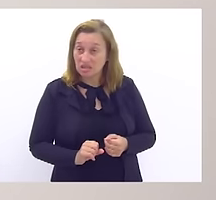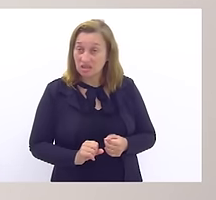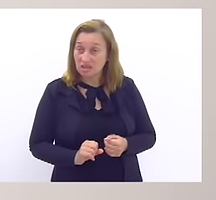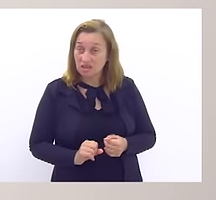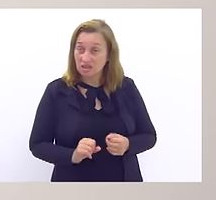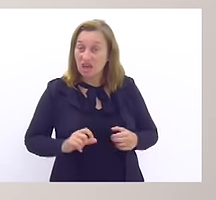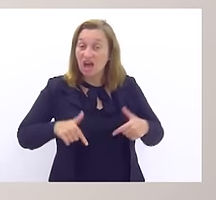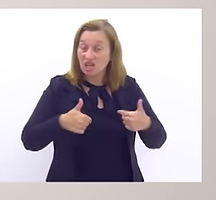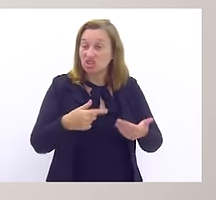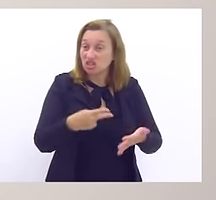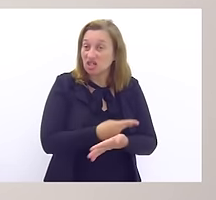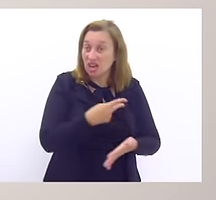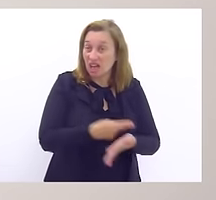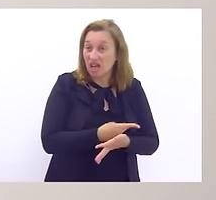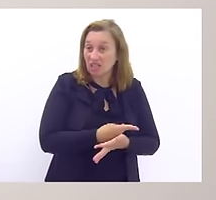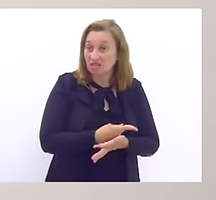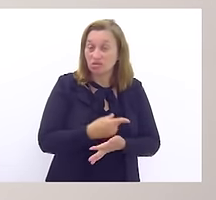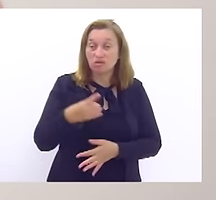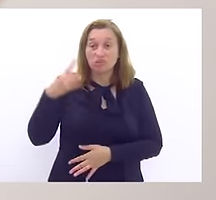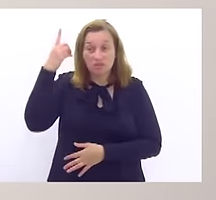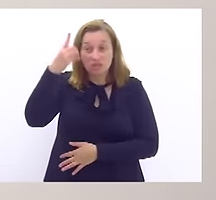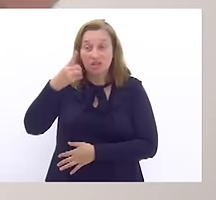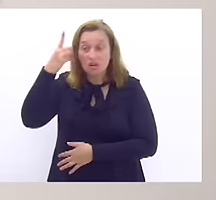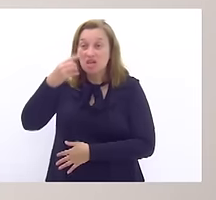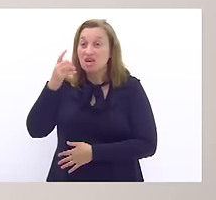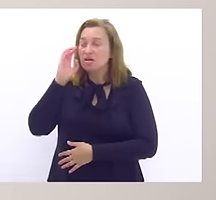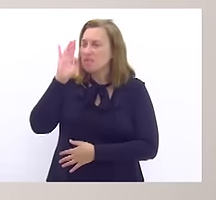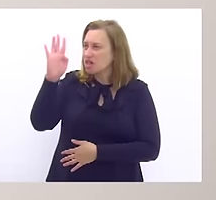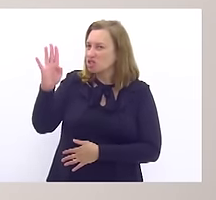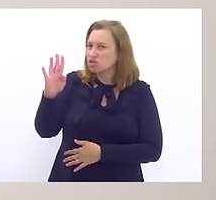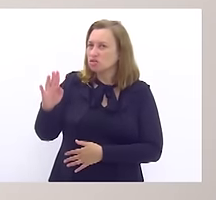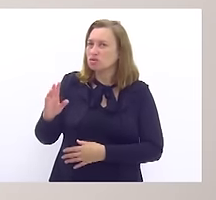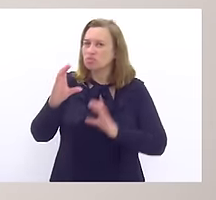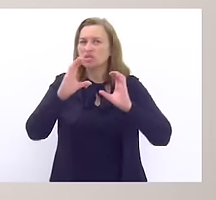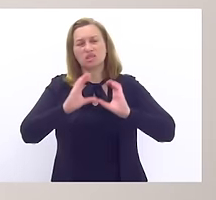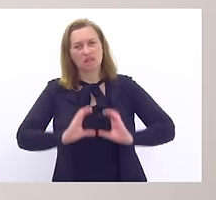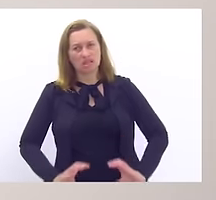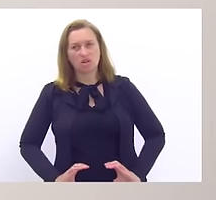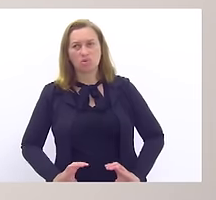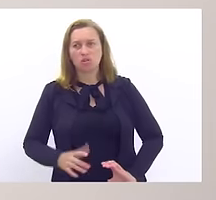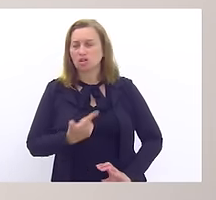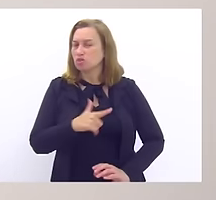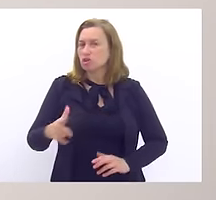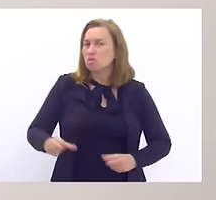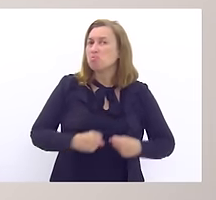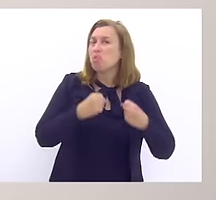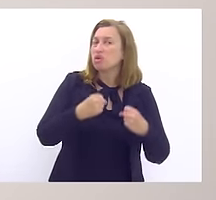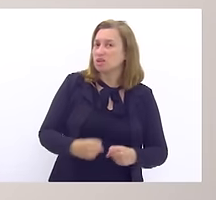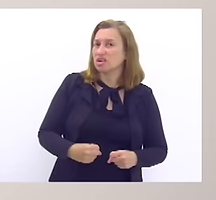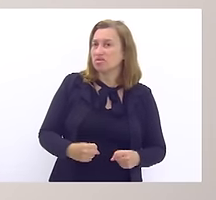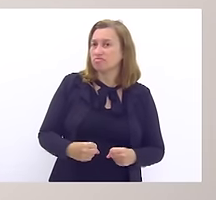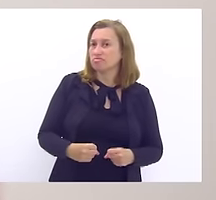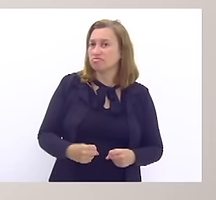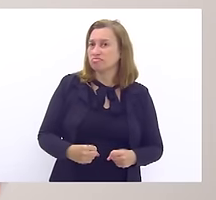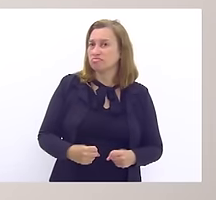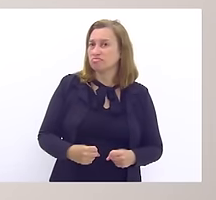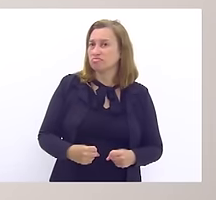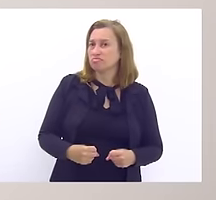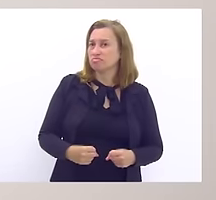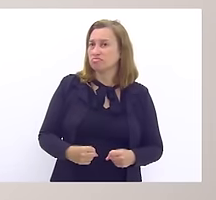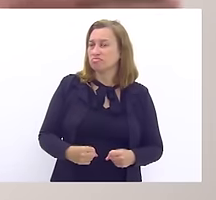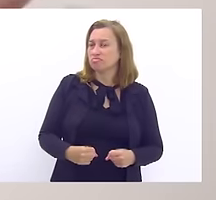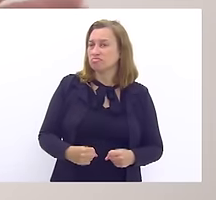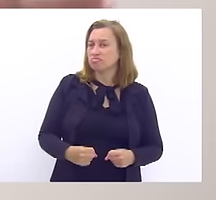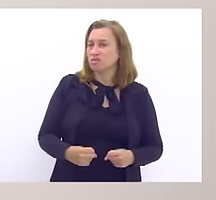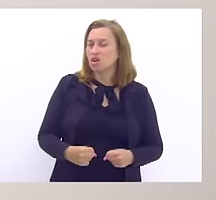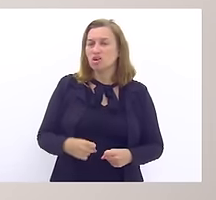forma parlamentares você imagina o cidadão que não tem o poder já selar tulado pelo